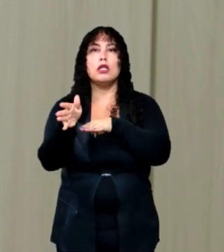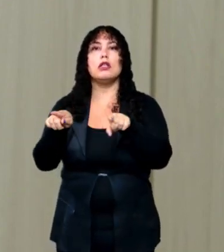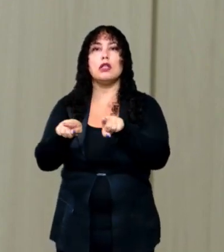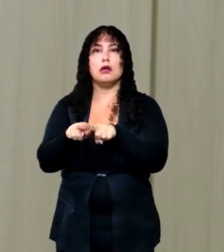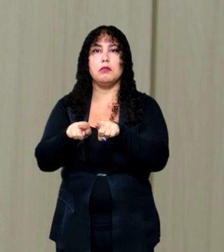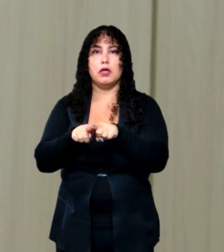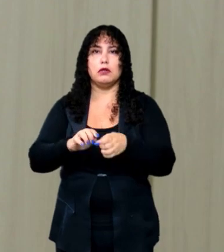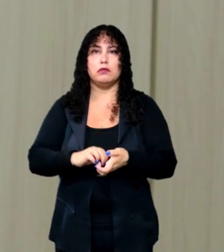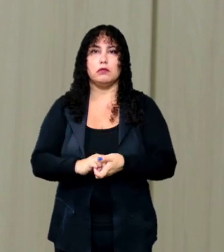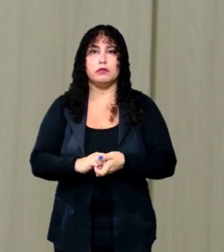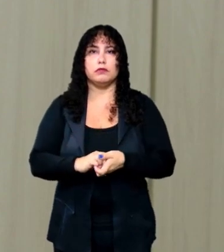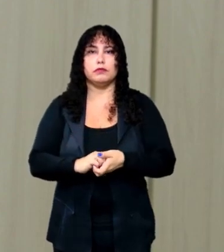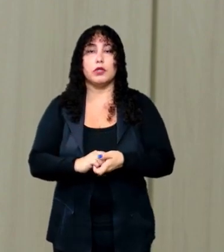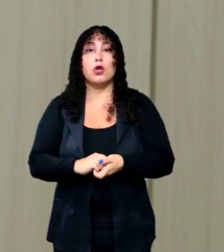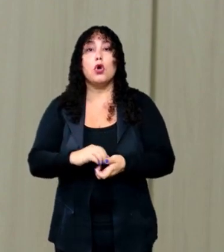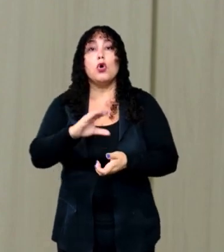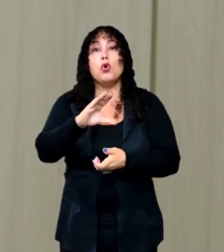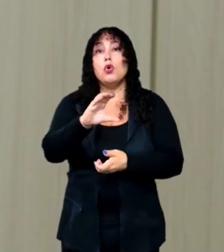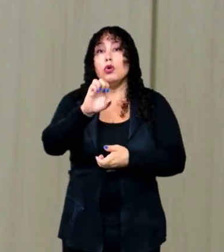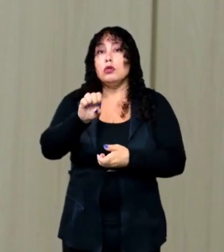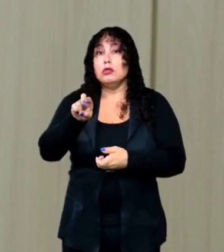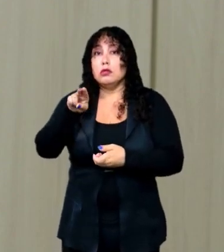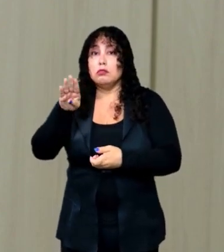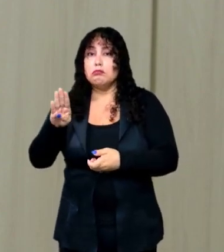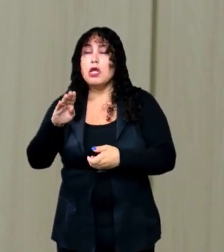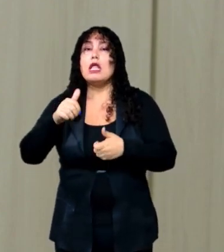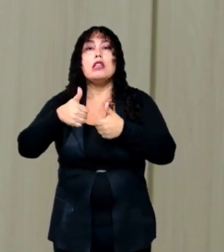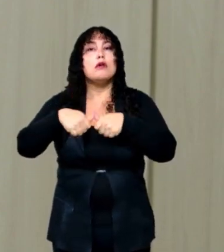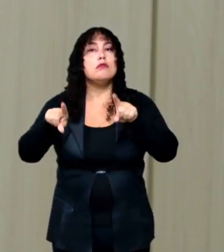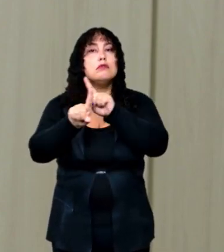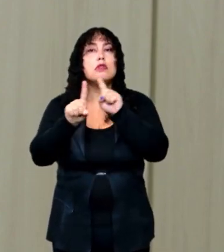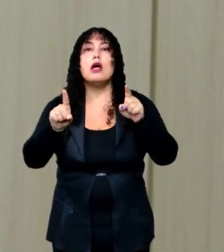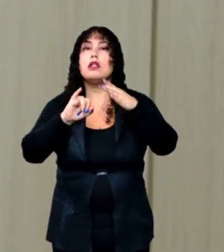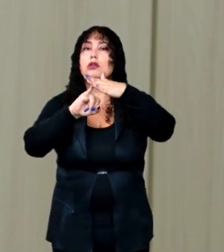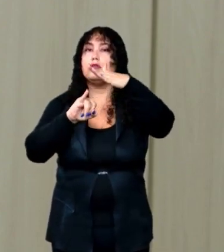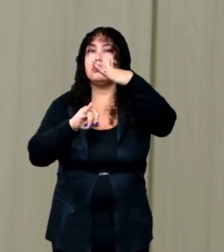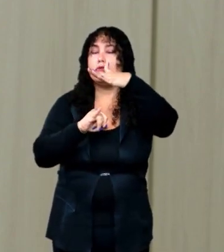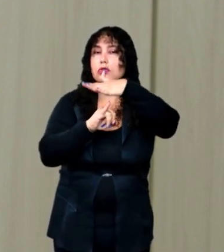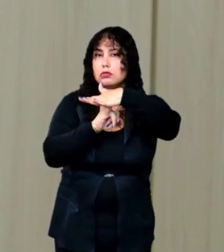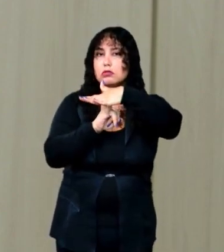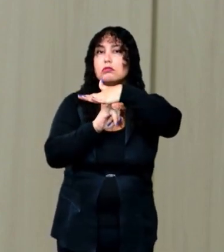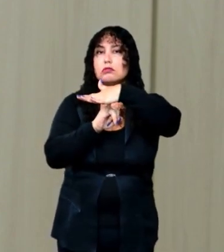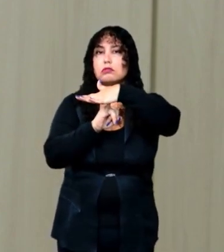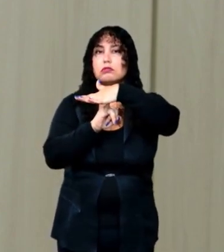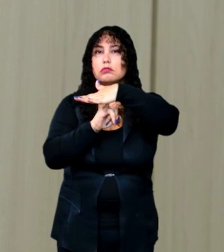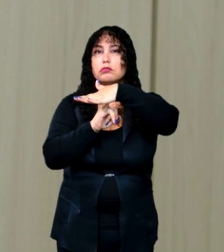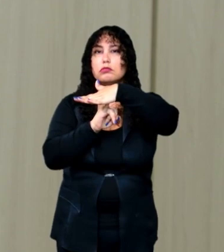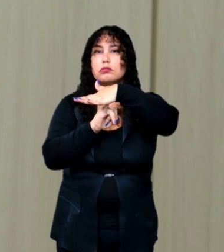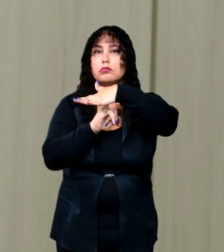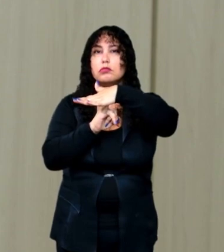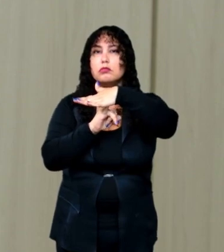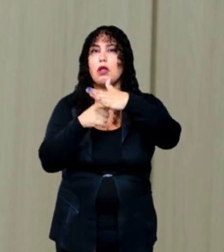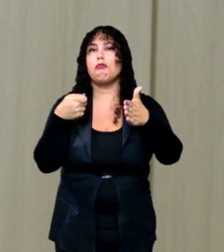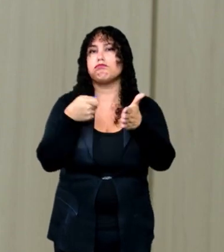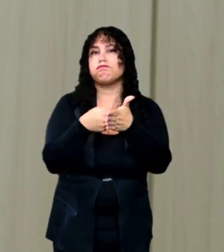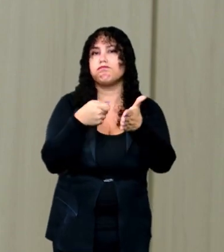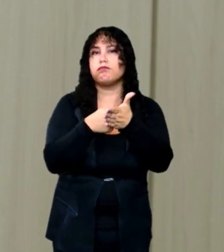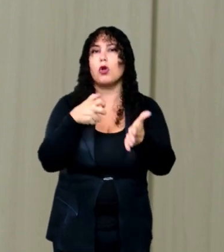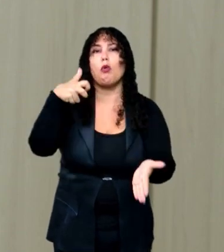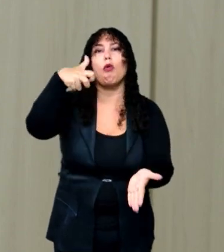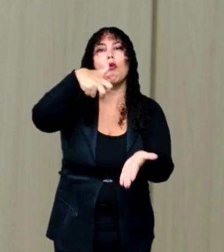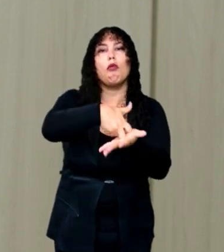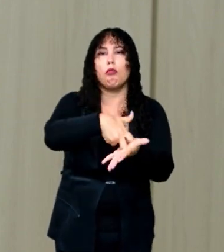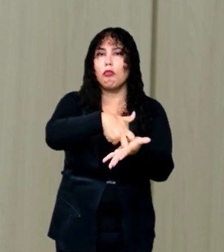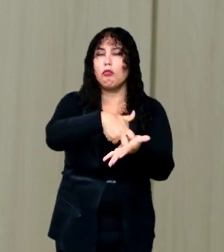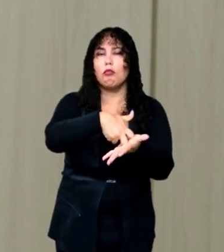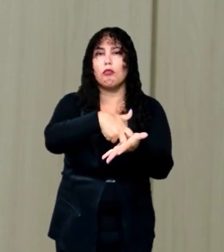Então, o SEUAS, gente, eles não estão nas instituições para punir, né? Eles também